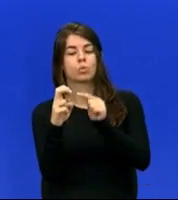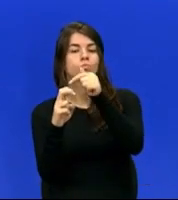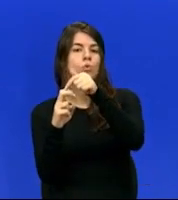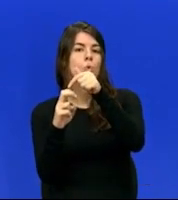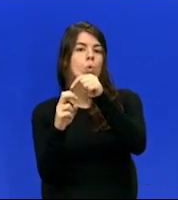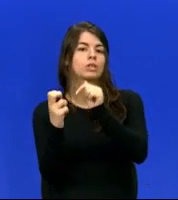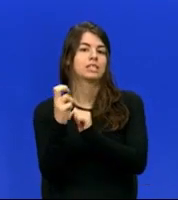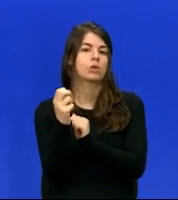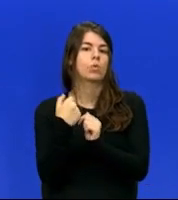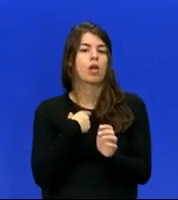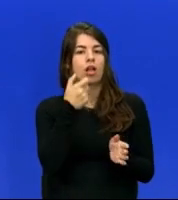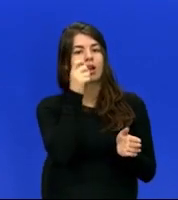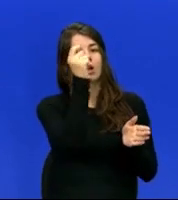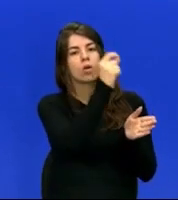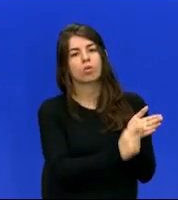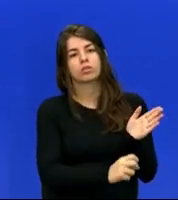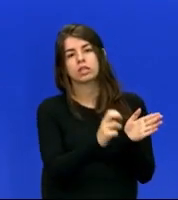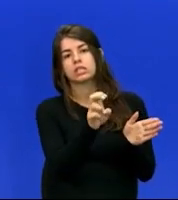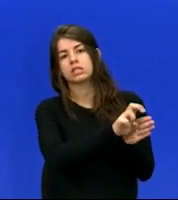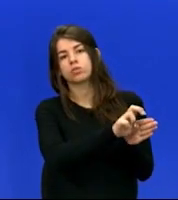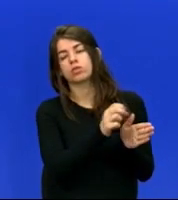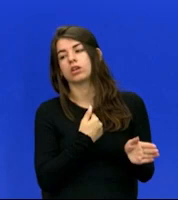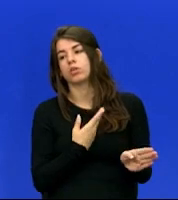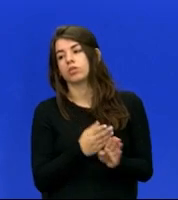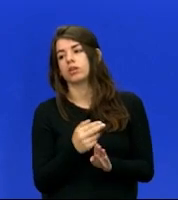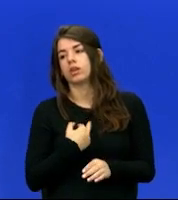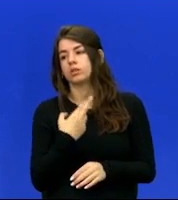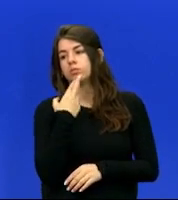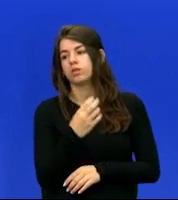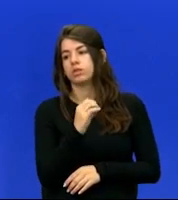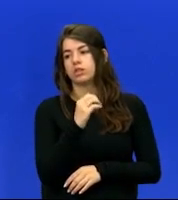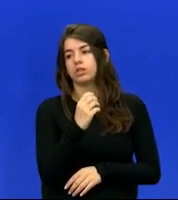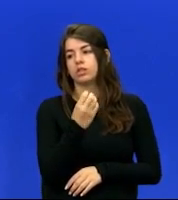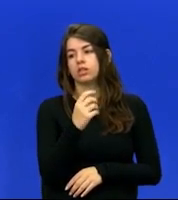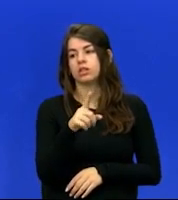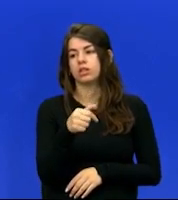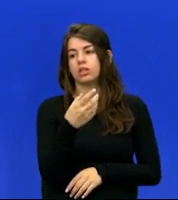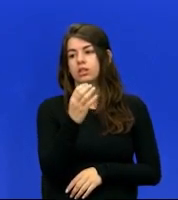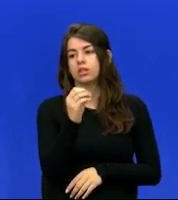a coluna 5. Então, você vai achar uma área correspondente a